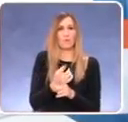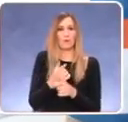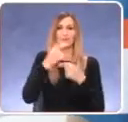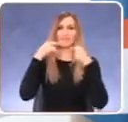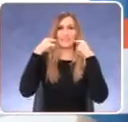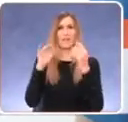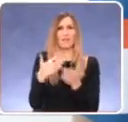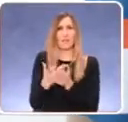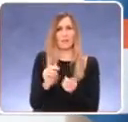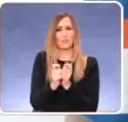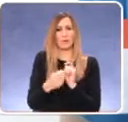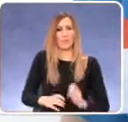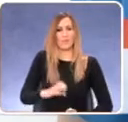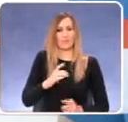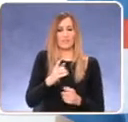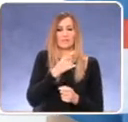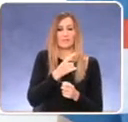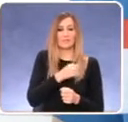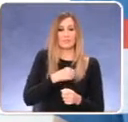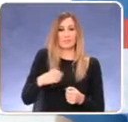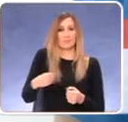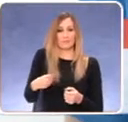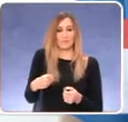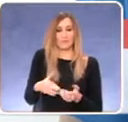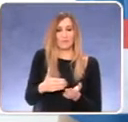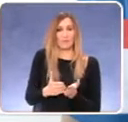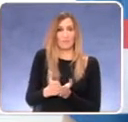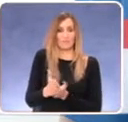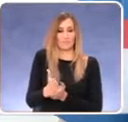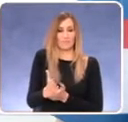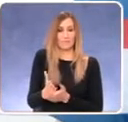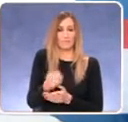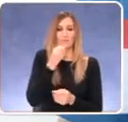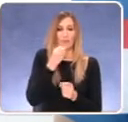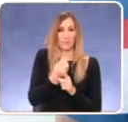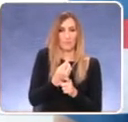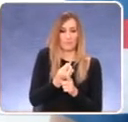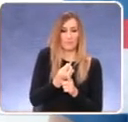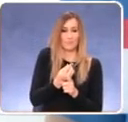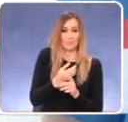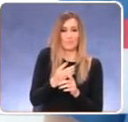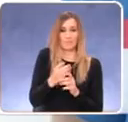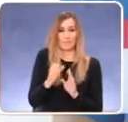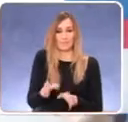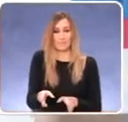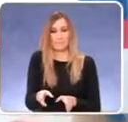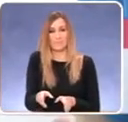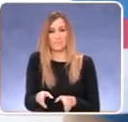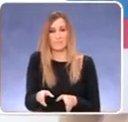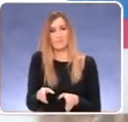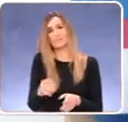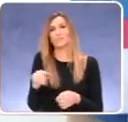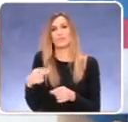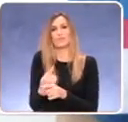confiança, apesar de, em termos de saúde, o filho continuar com limitações e precisar muito da mãe, a autoconfiança dela